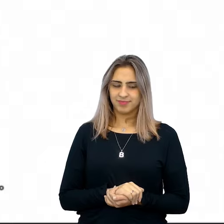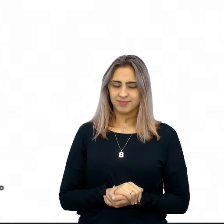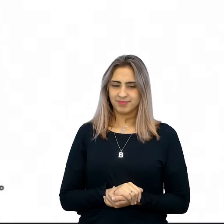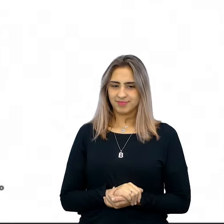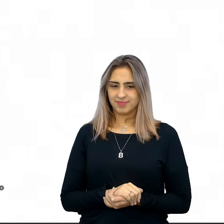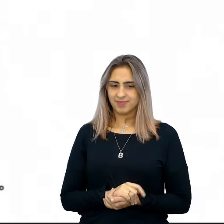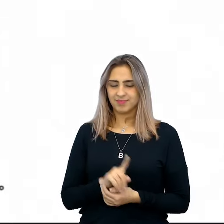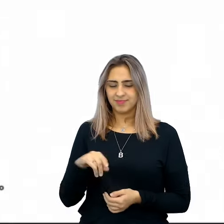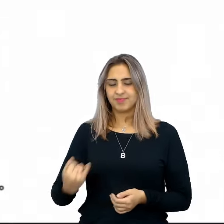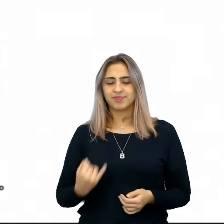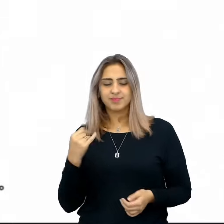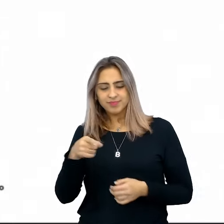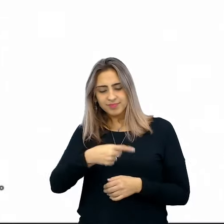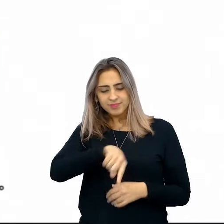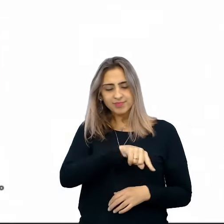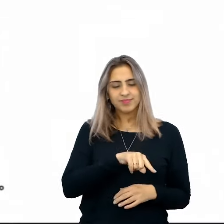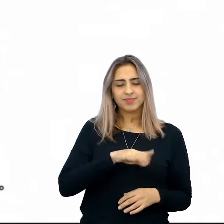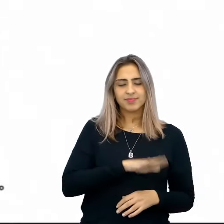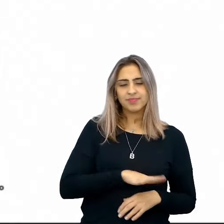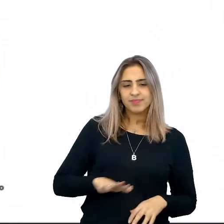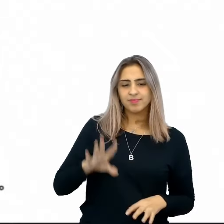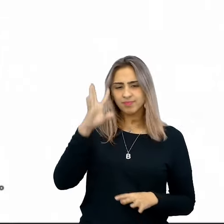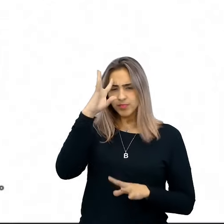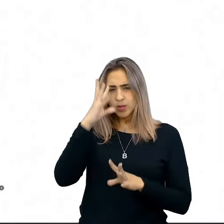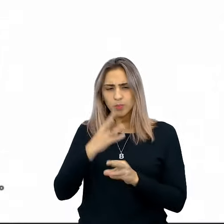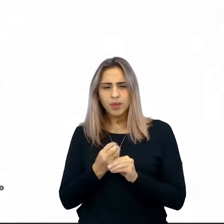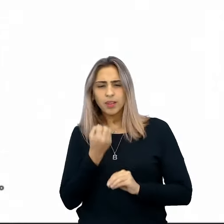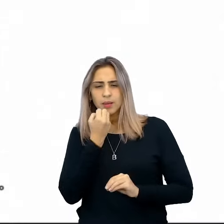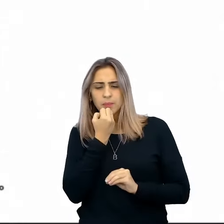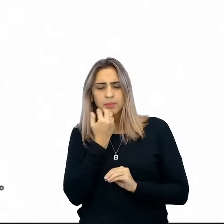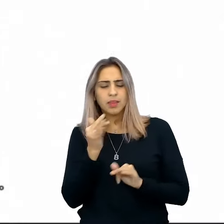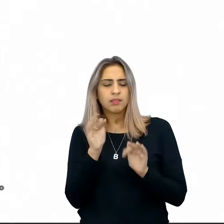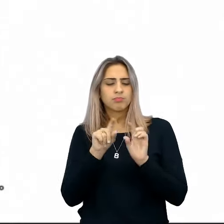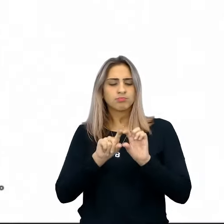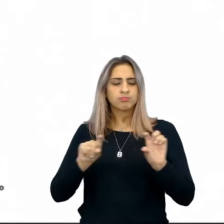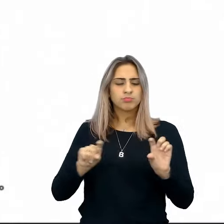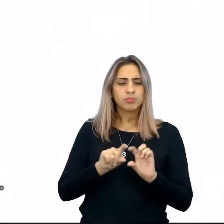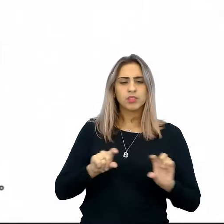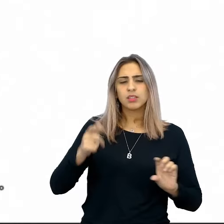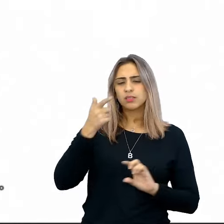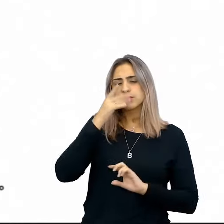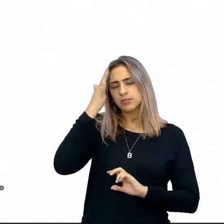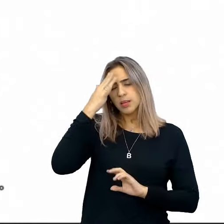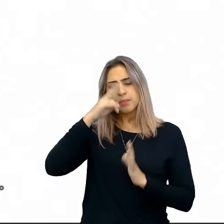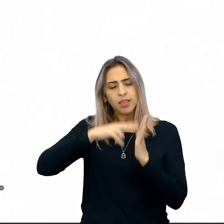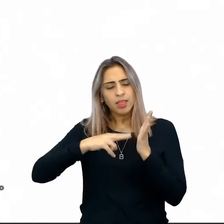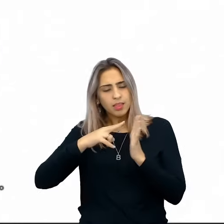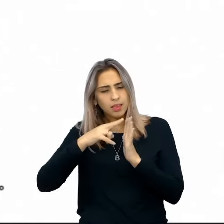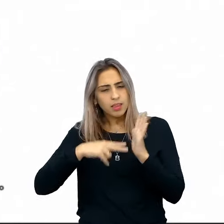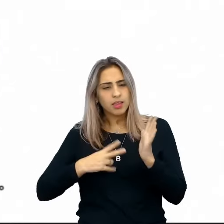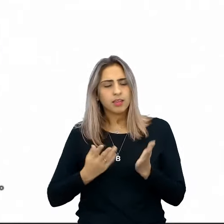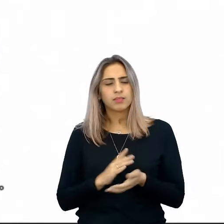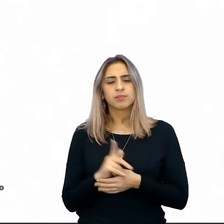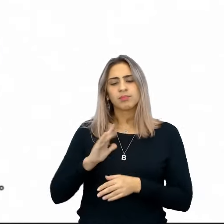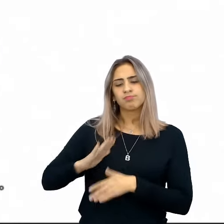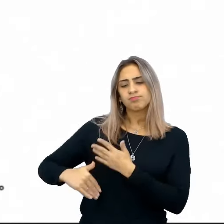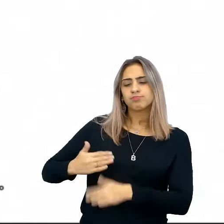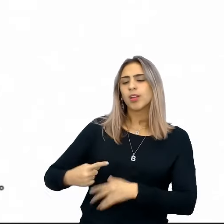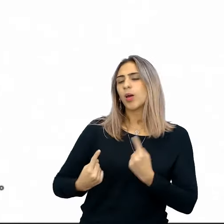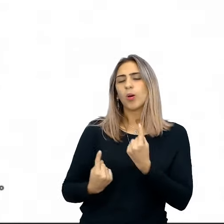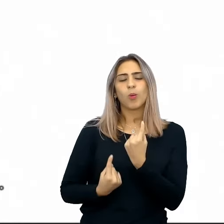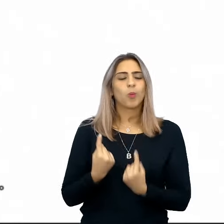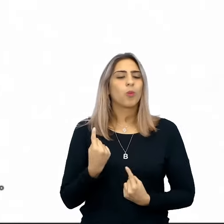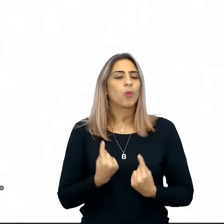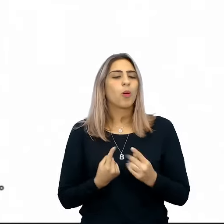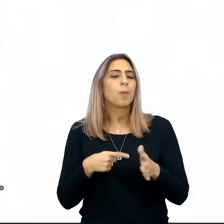caso, é importante que as crianças compreendam bem o enunciado, né? Que elas saibam tratar os dados, né, apresentados, e entendam qual